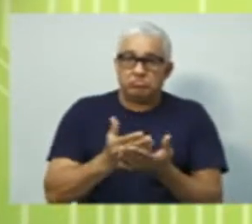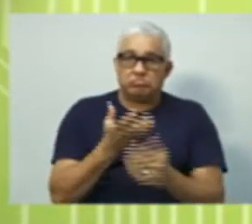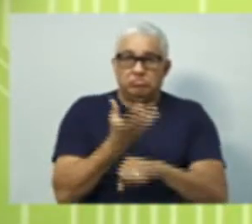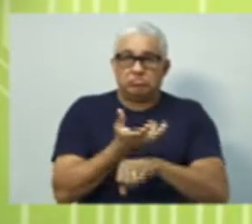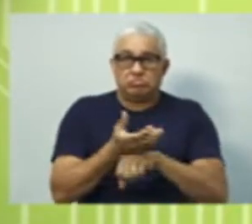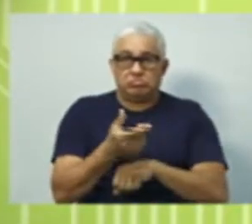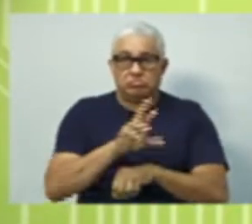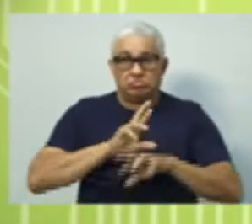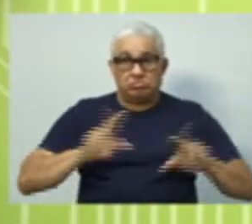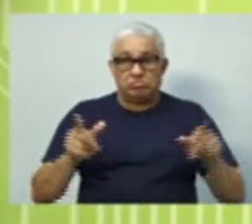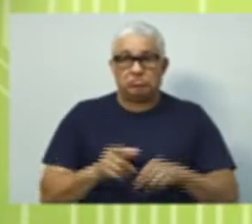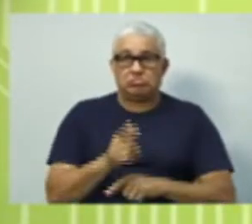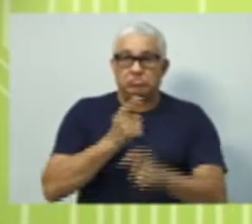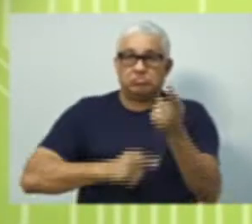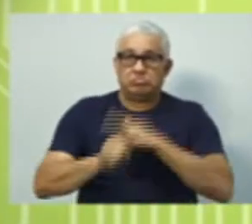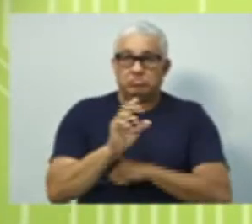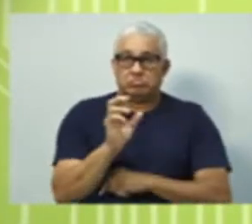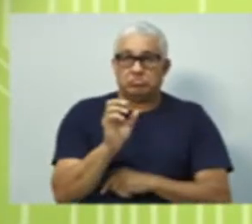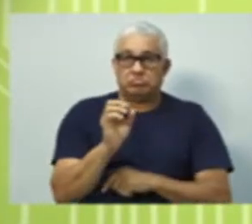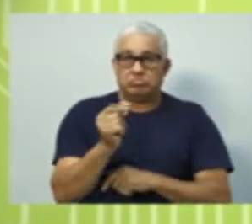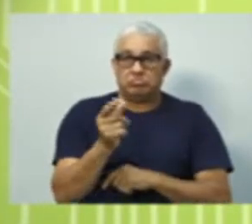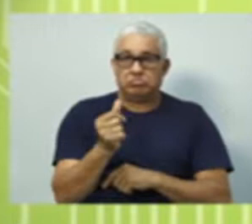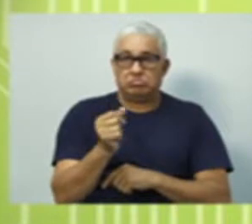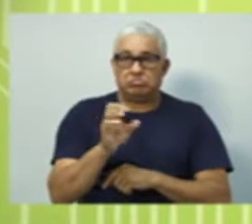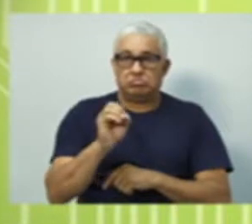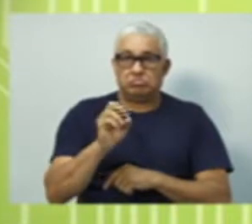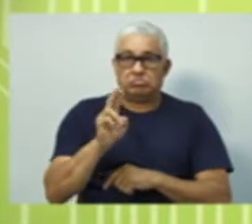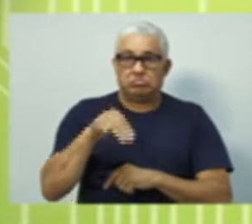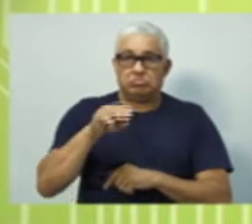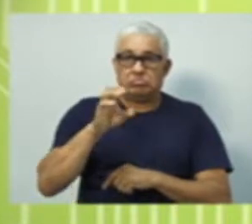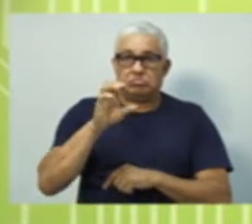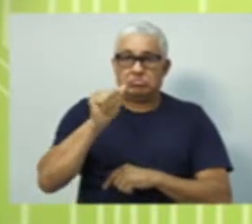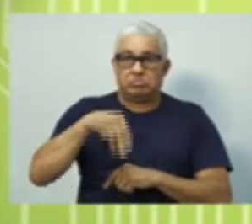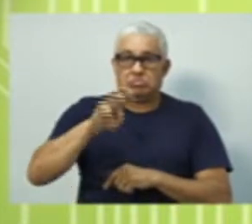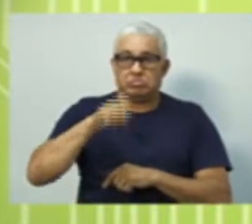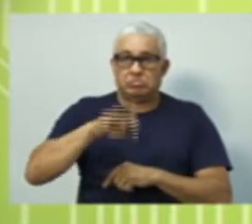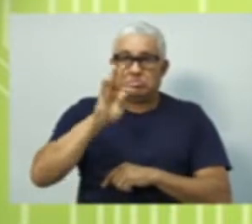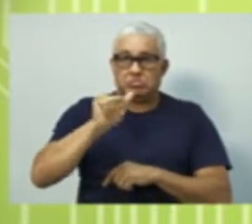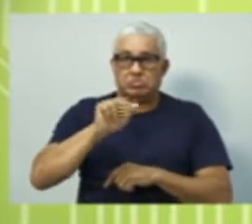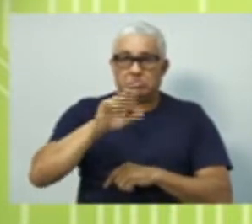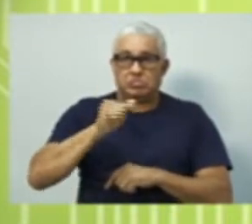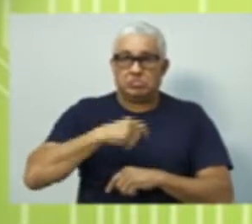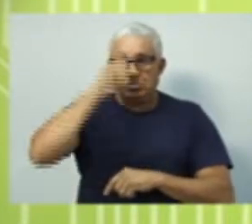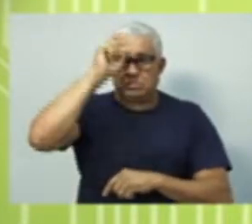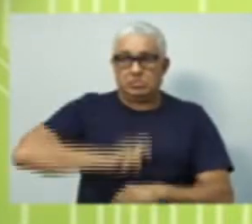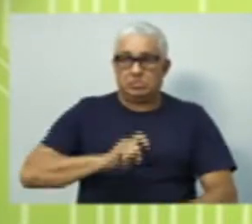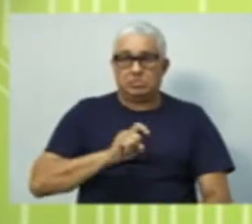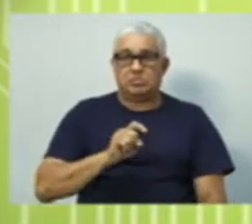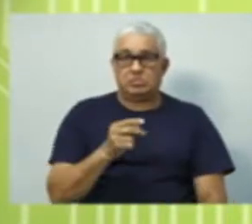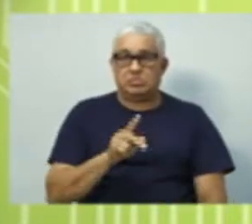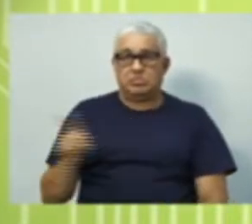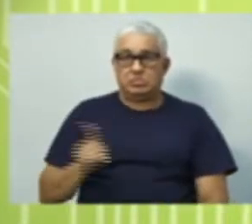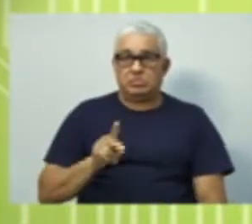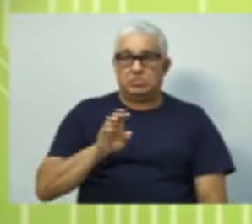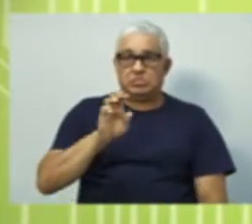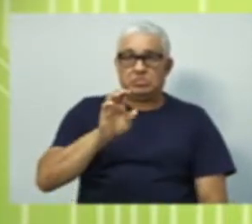né? Gestão Orçamentária. Eu sou o professor Celso, vou fazer a minha apresentação para vocês.